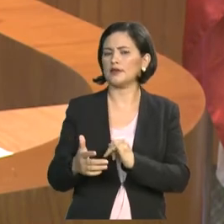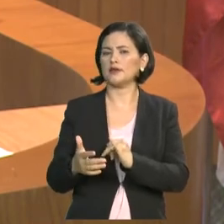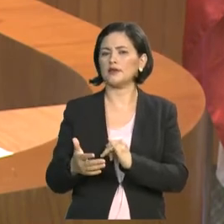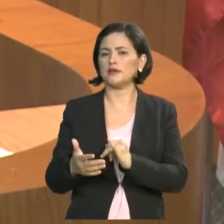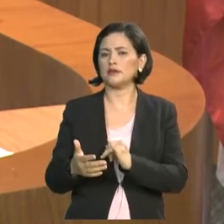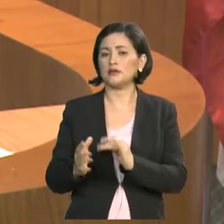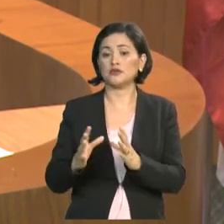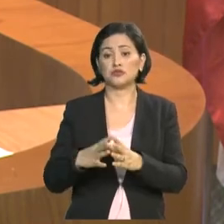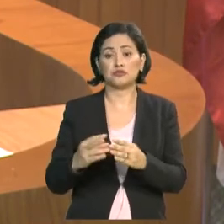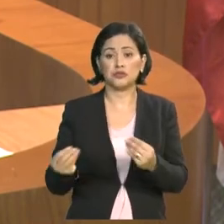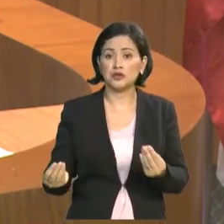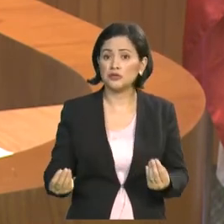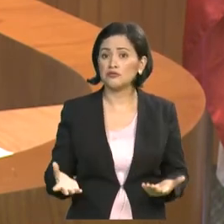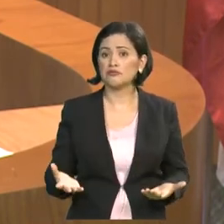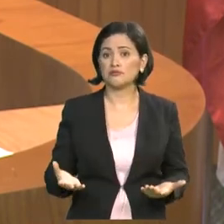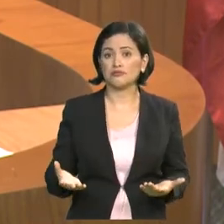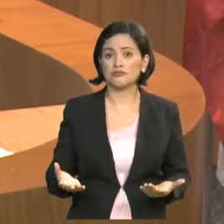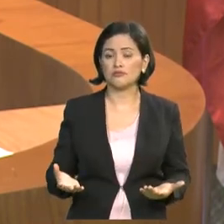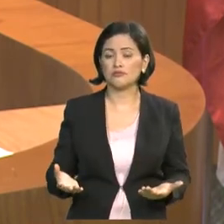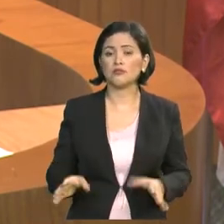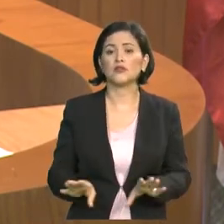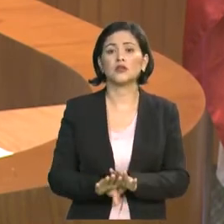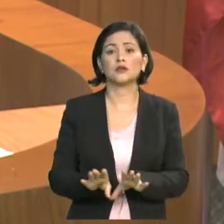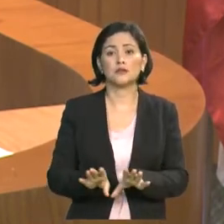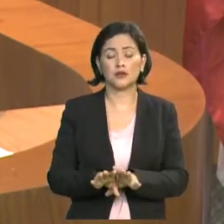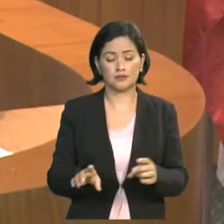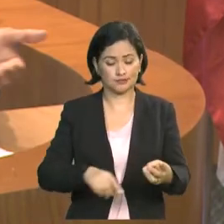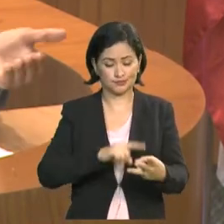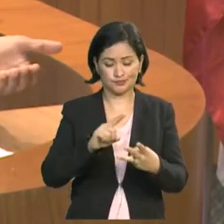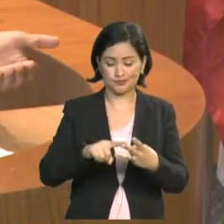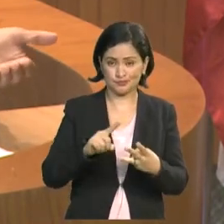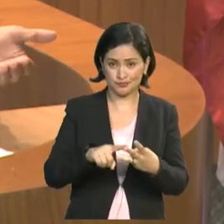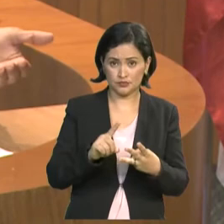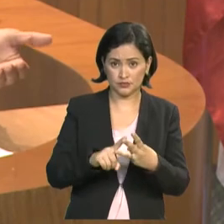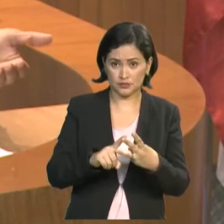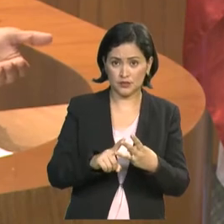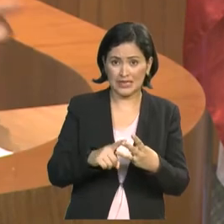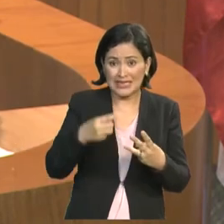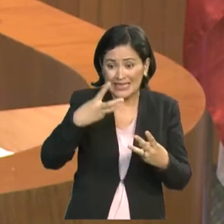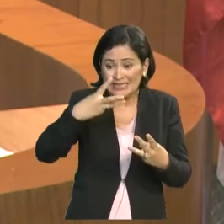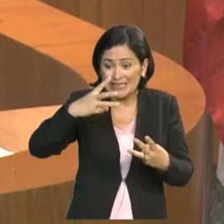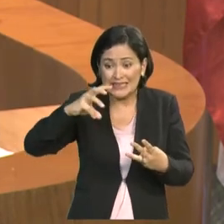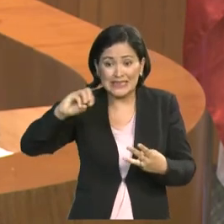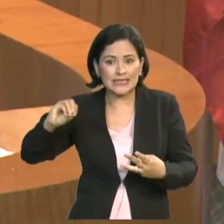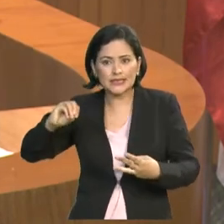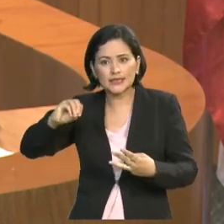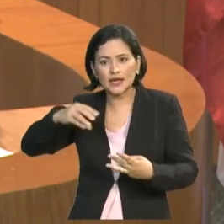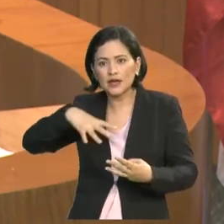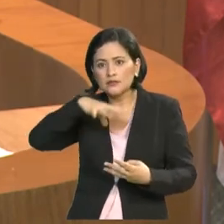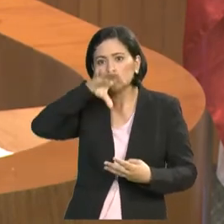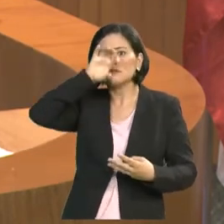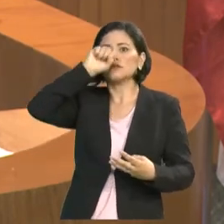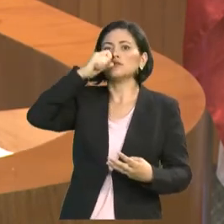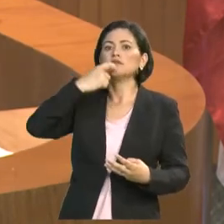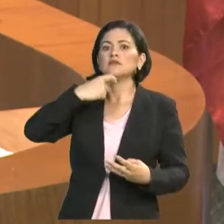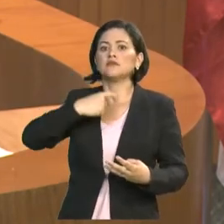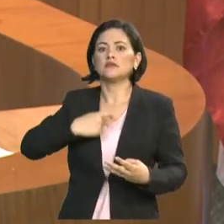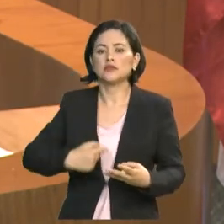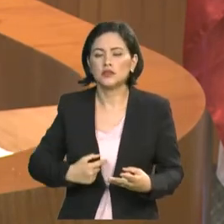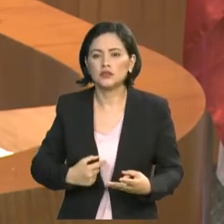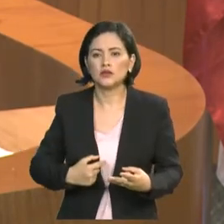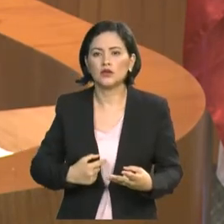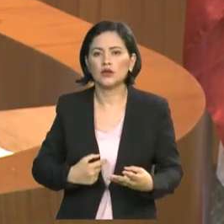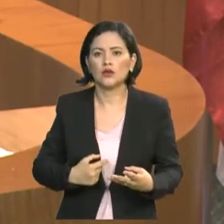informações dos 30 respiradores superfaturados, pagos adiantados que não chegaram. No dia 23 de abril, nós tínhamos 81